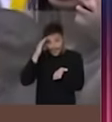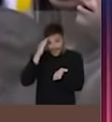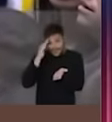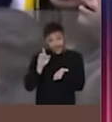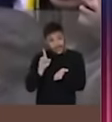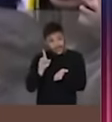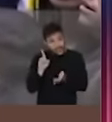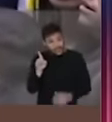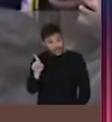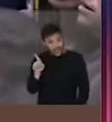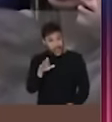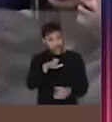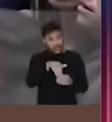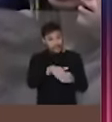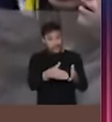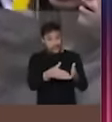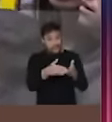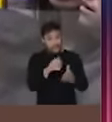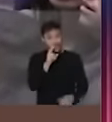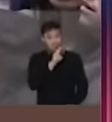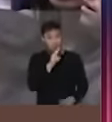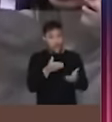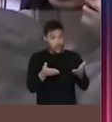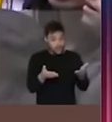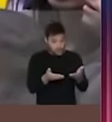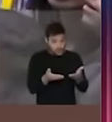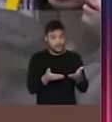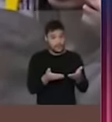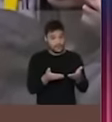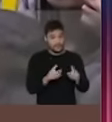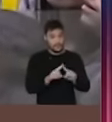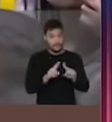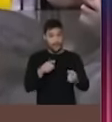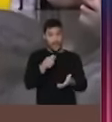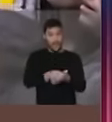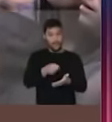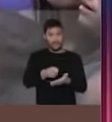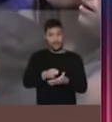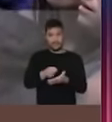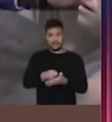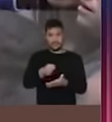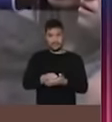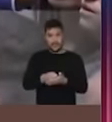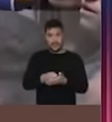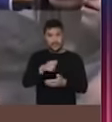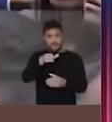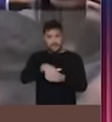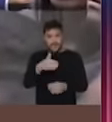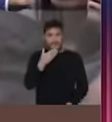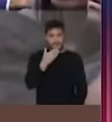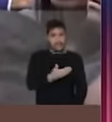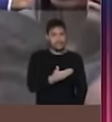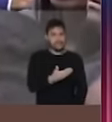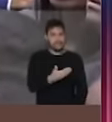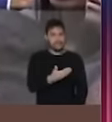Iva que não deverá ultrapassar Olha que baixinha em Bruno musa